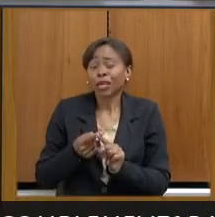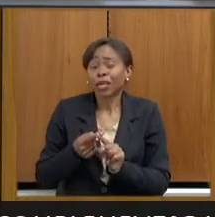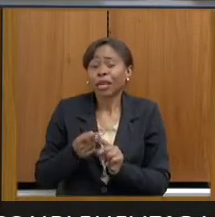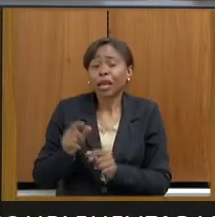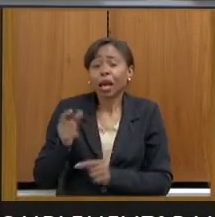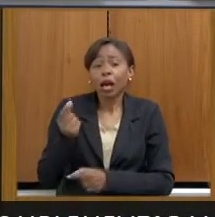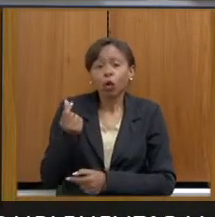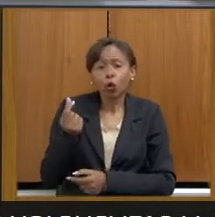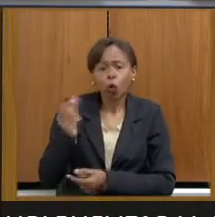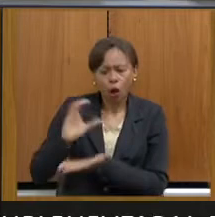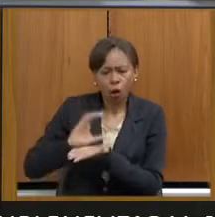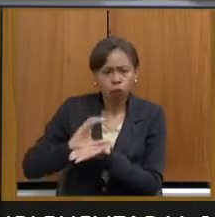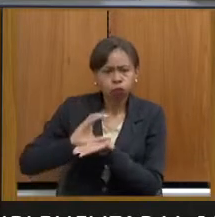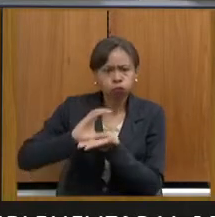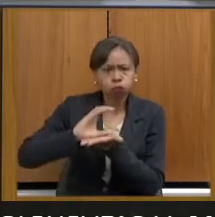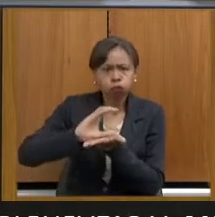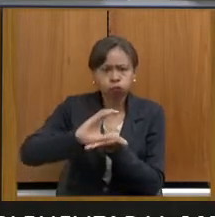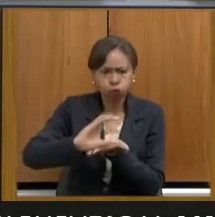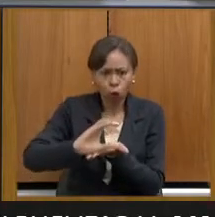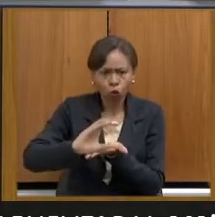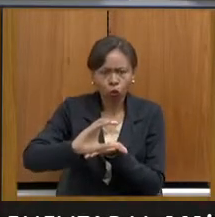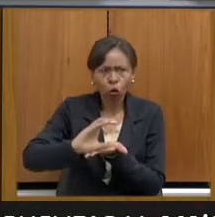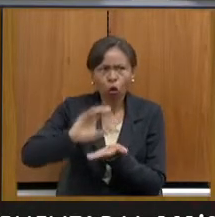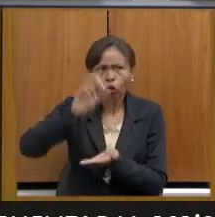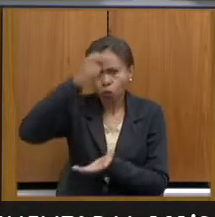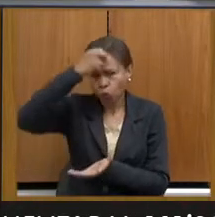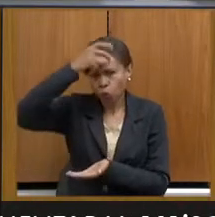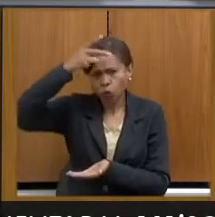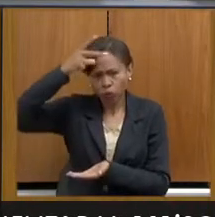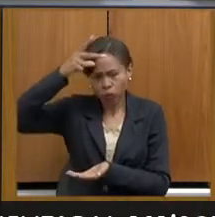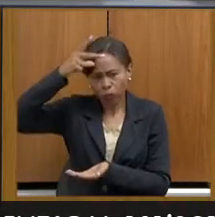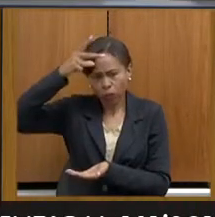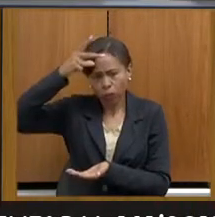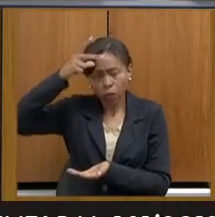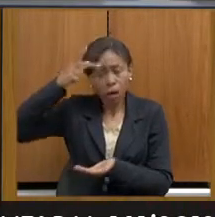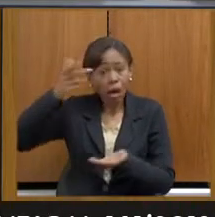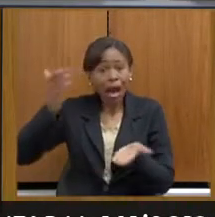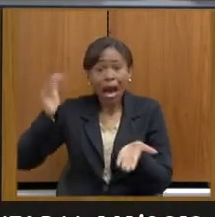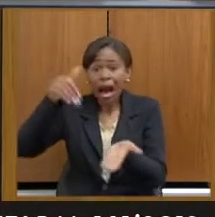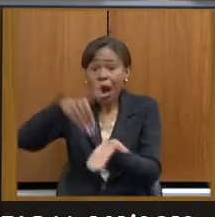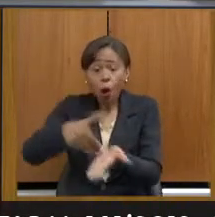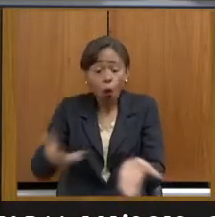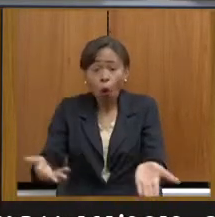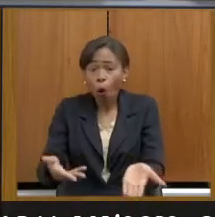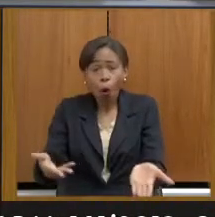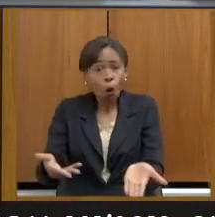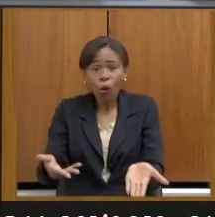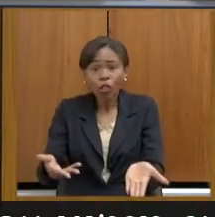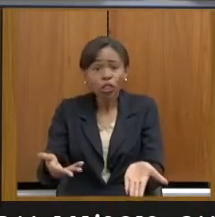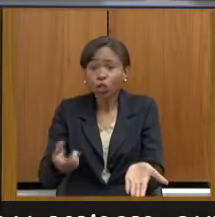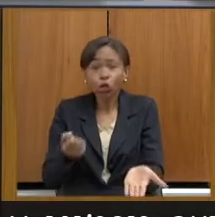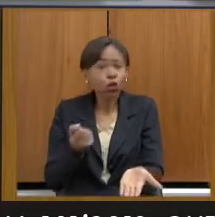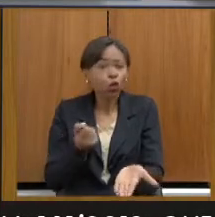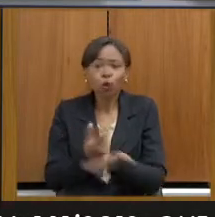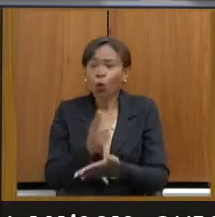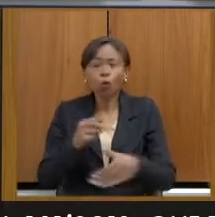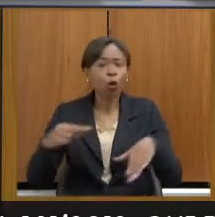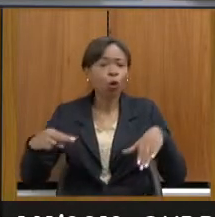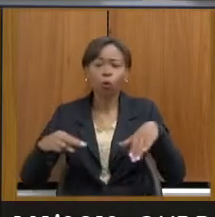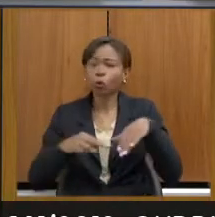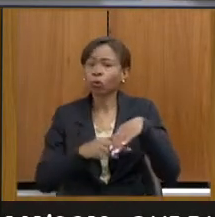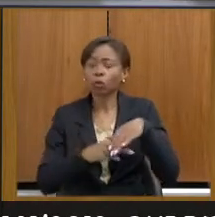que foram depositados creditados nas Contas dos Municípios até então eles nem iniciaram aquisição dos tomógrafos